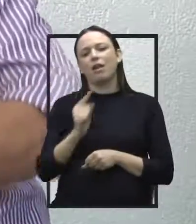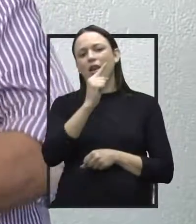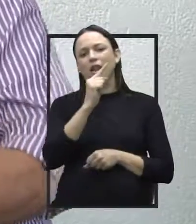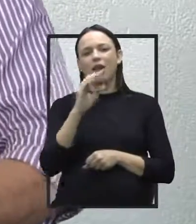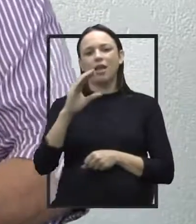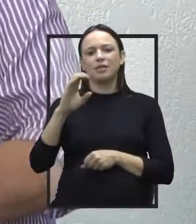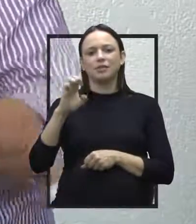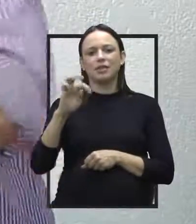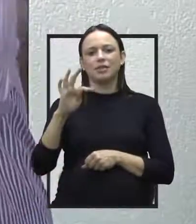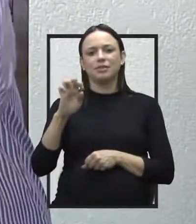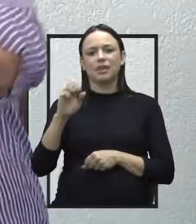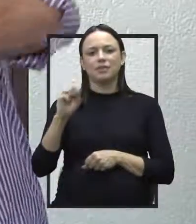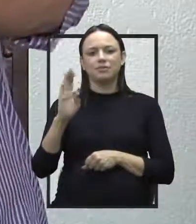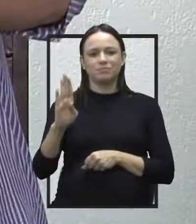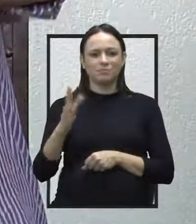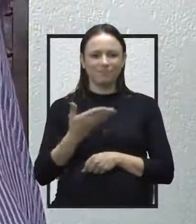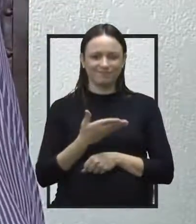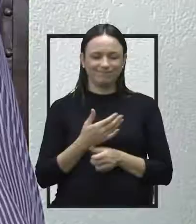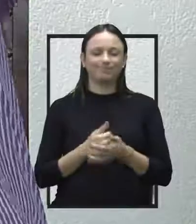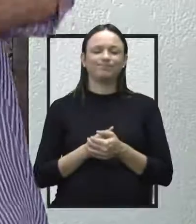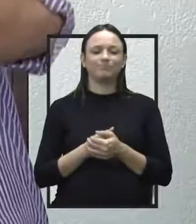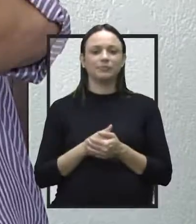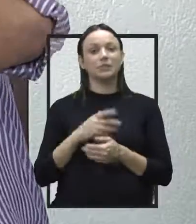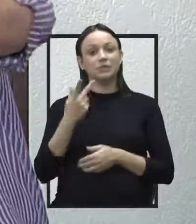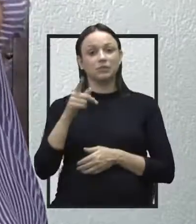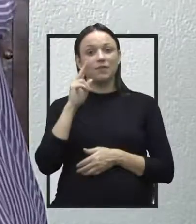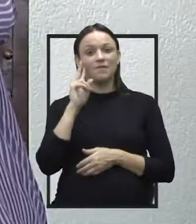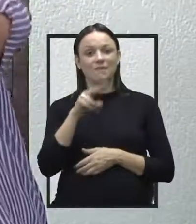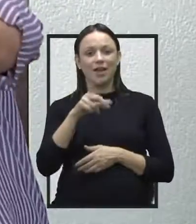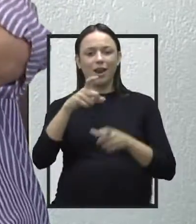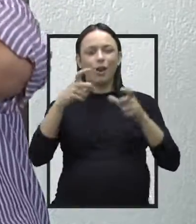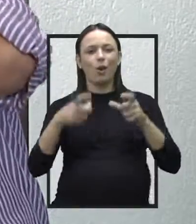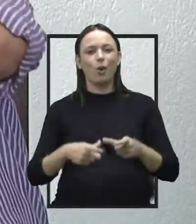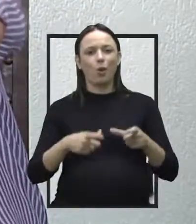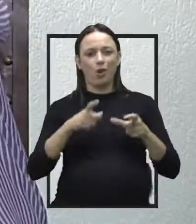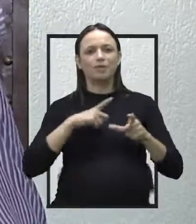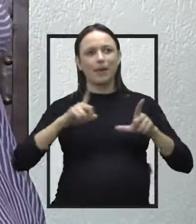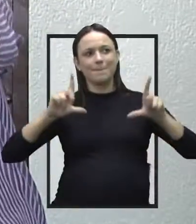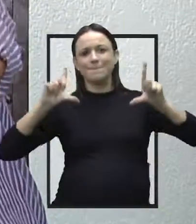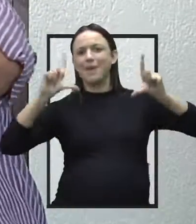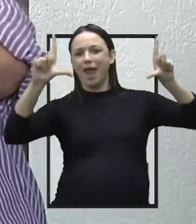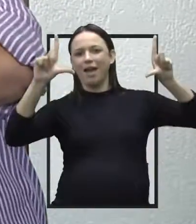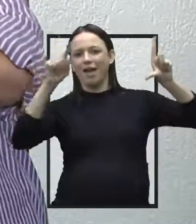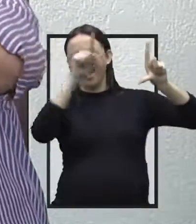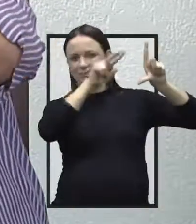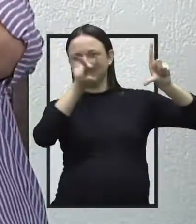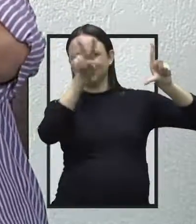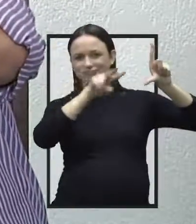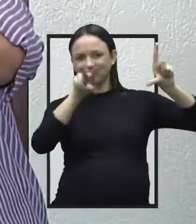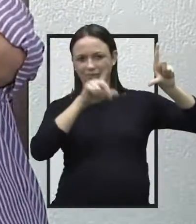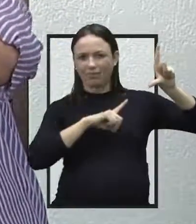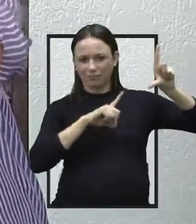para dar o parecer final. Nós vamos, se você vê lá no local, tem lá uma placa, inclusive,